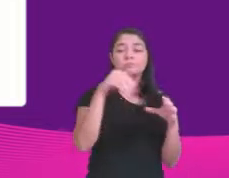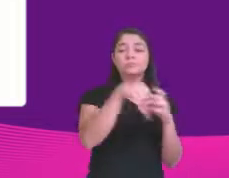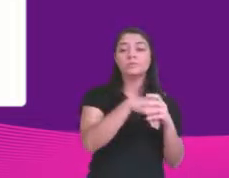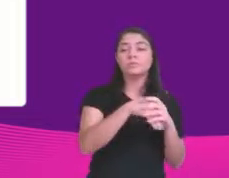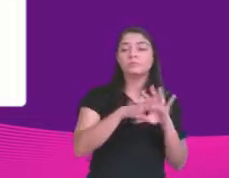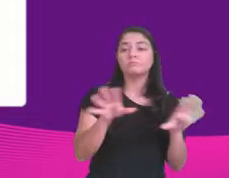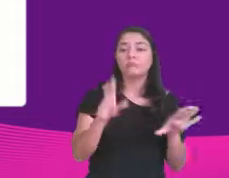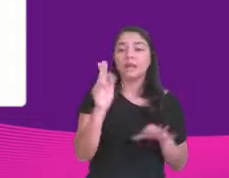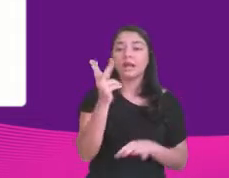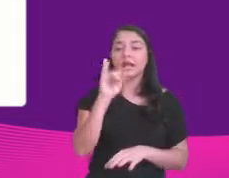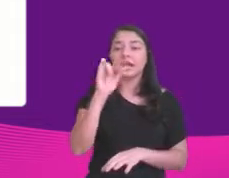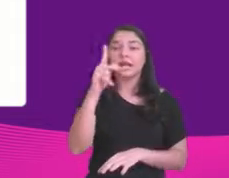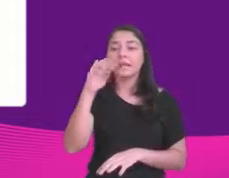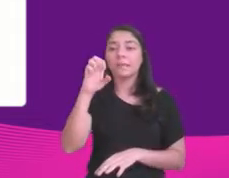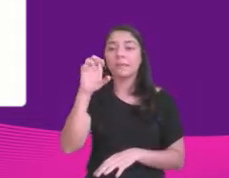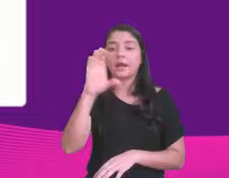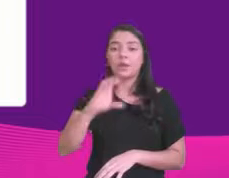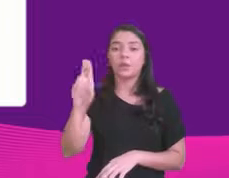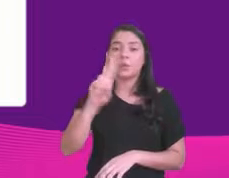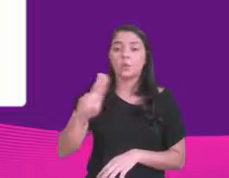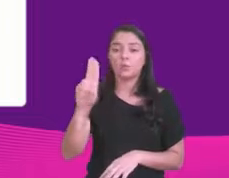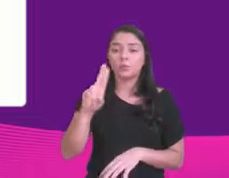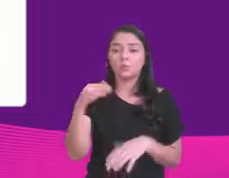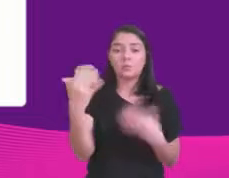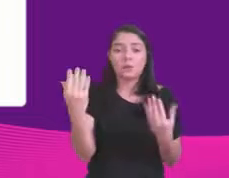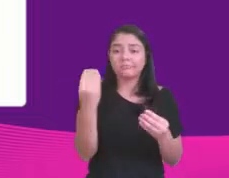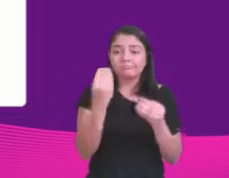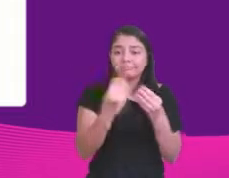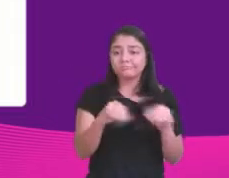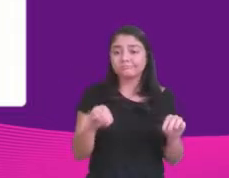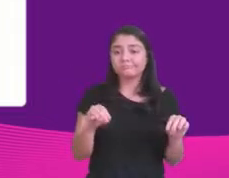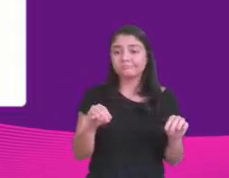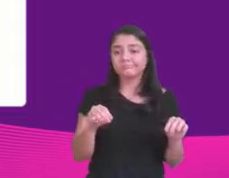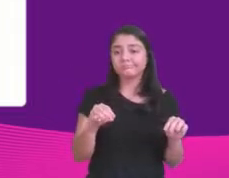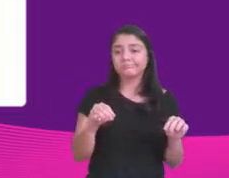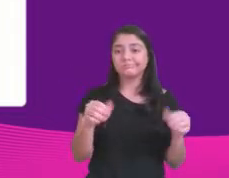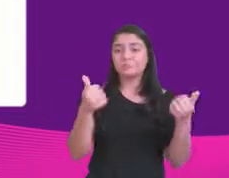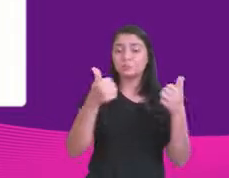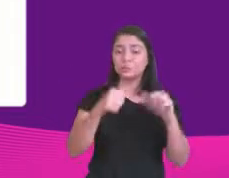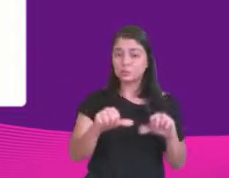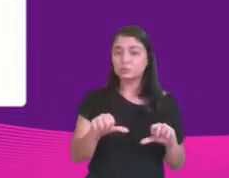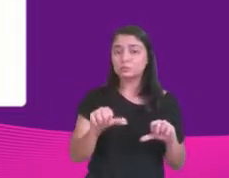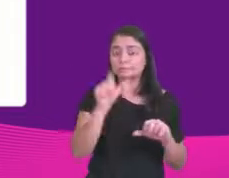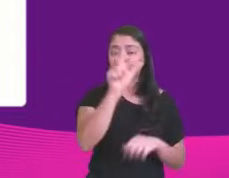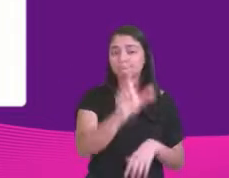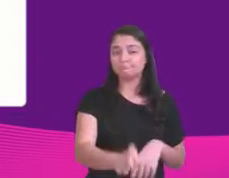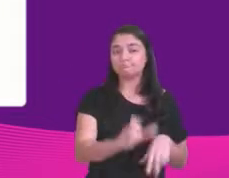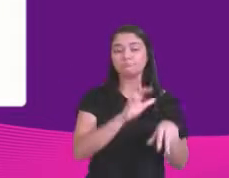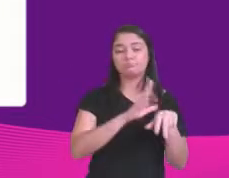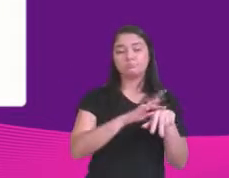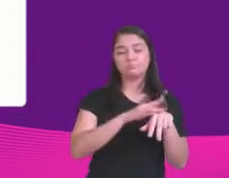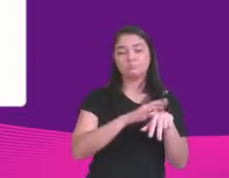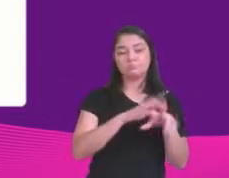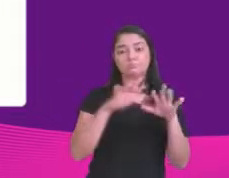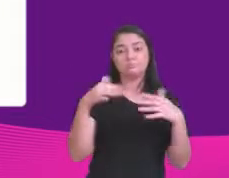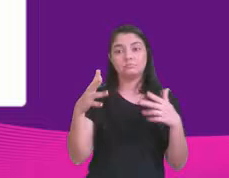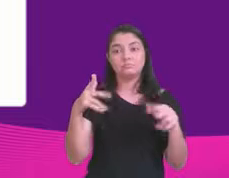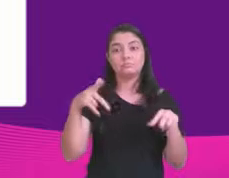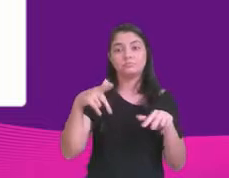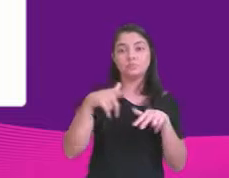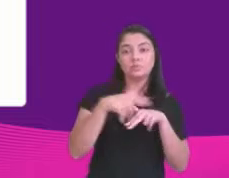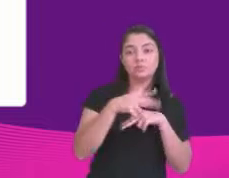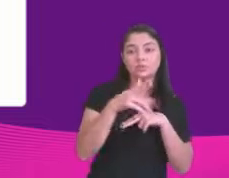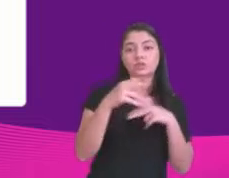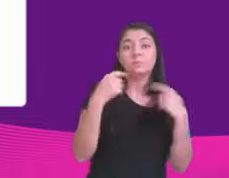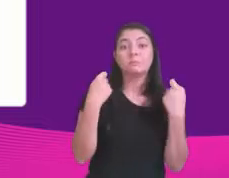isso também não vai trazer nenhum benefício, pelo contrário, trazer talvez um malefício ao paciente. Então, no caso de cirurgias que você